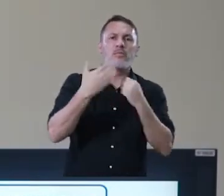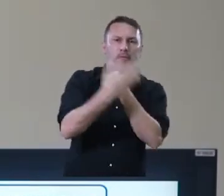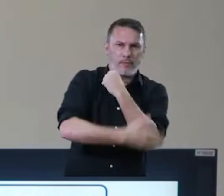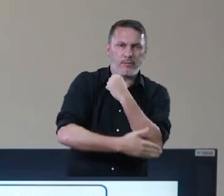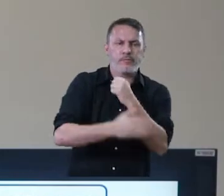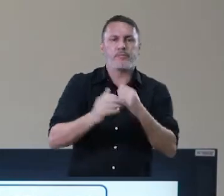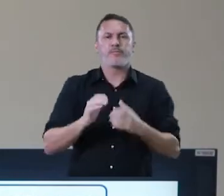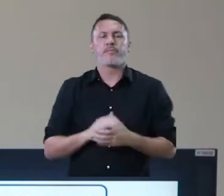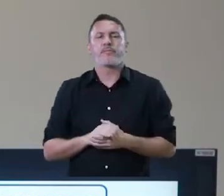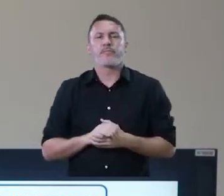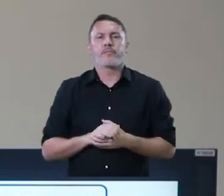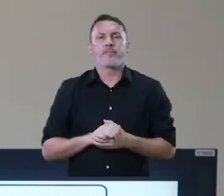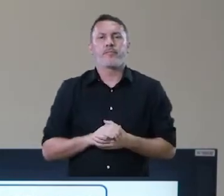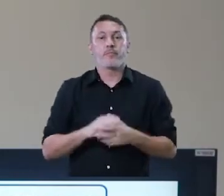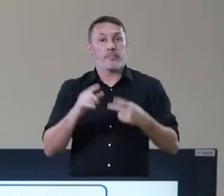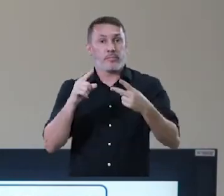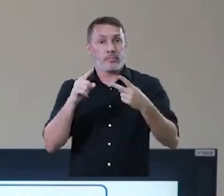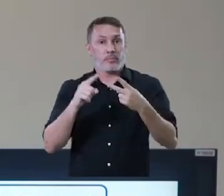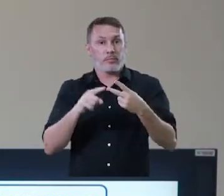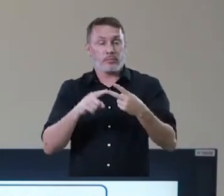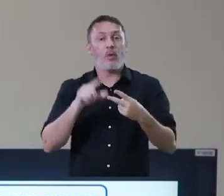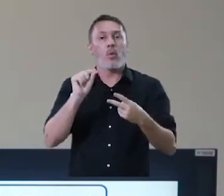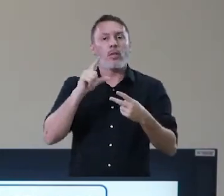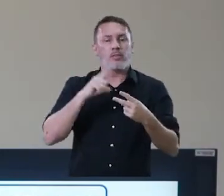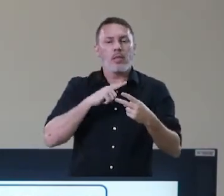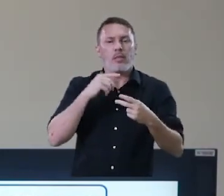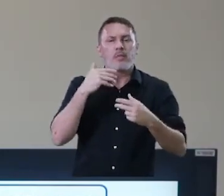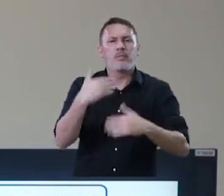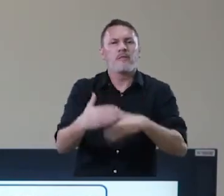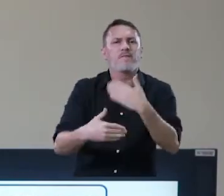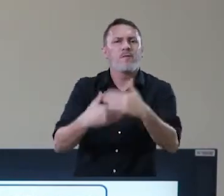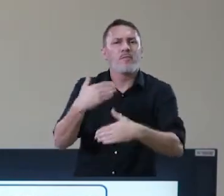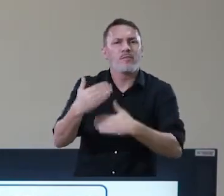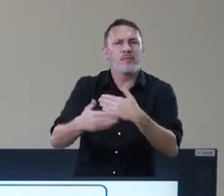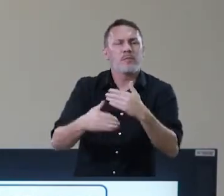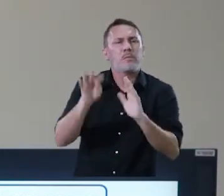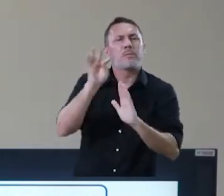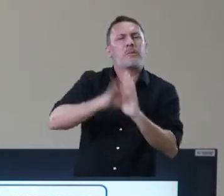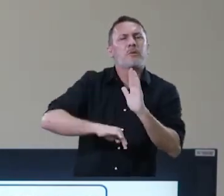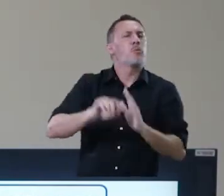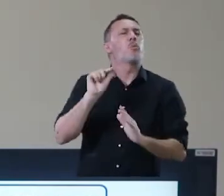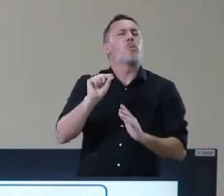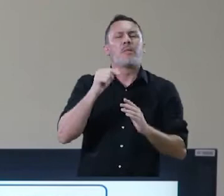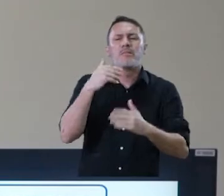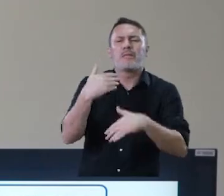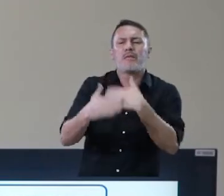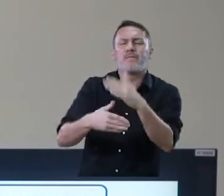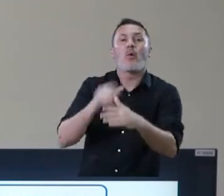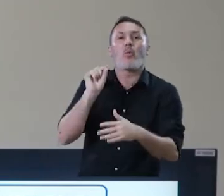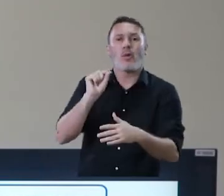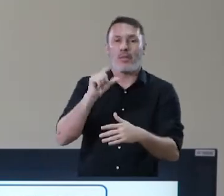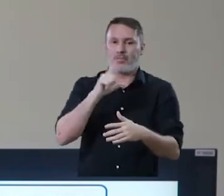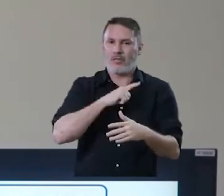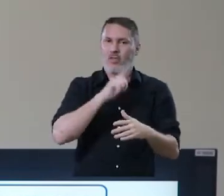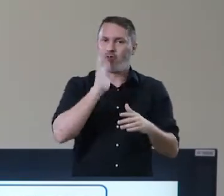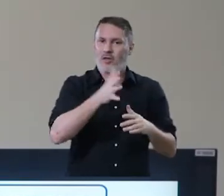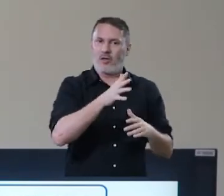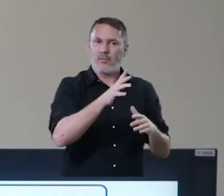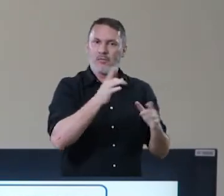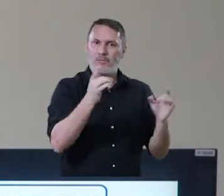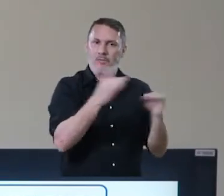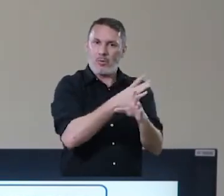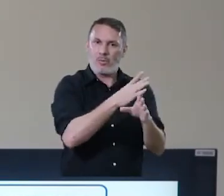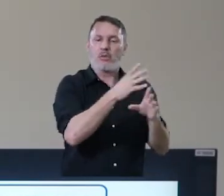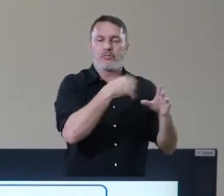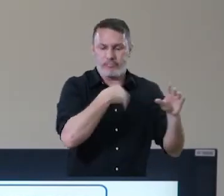tema. Segundo momento da sua prova é o desenvolvimento. O desenvolvimento, aí você vai pegar aquela